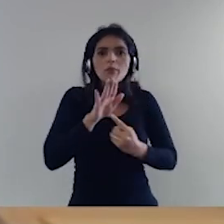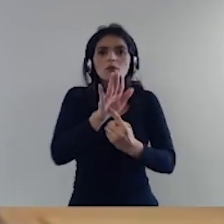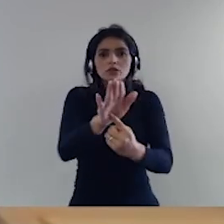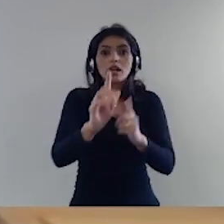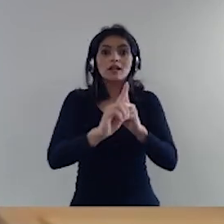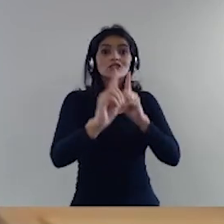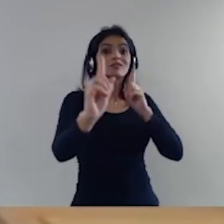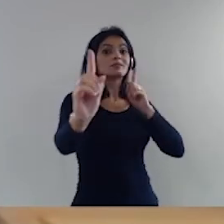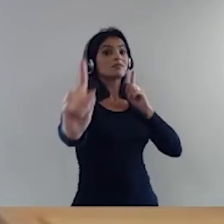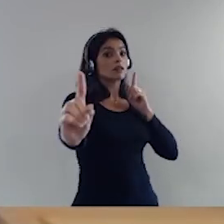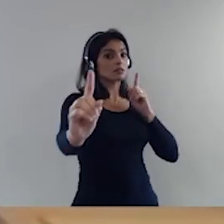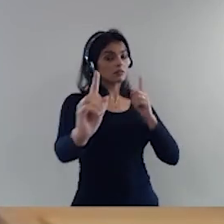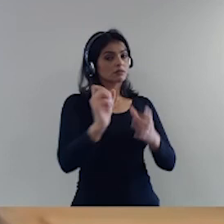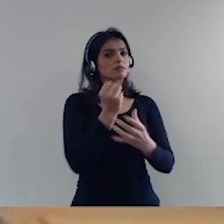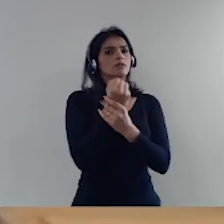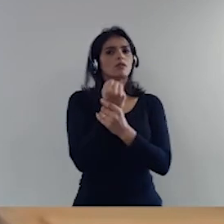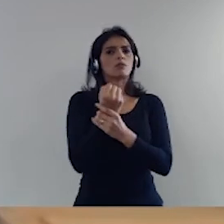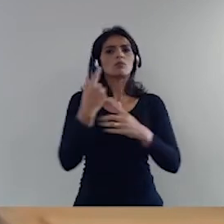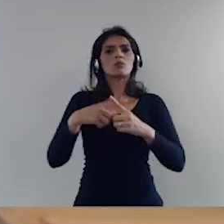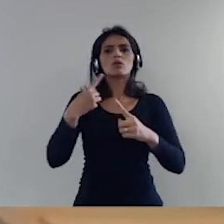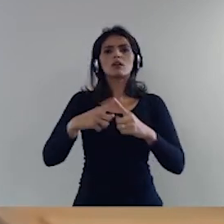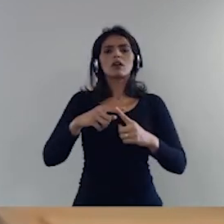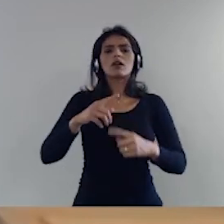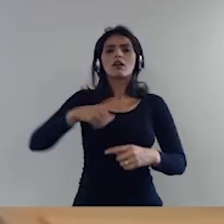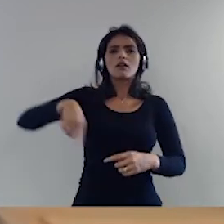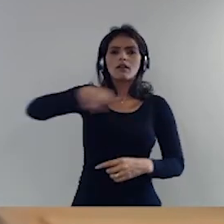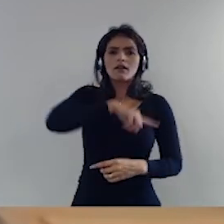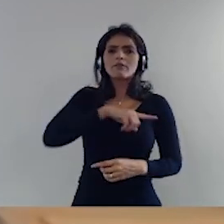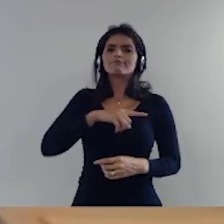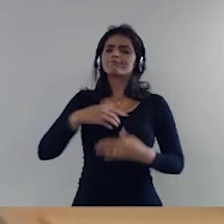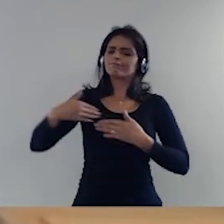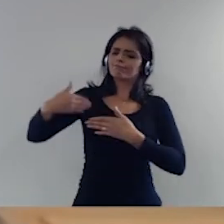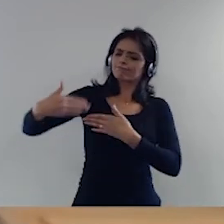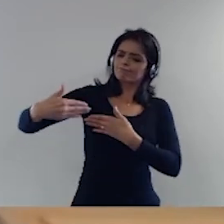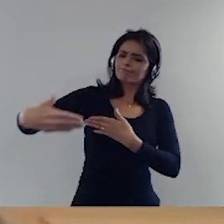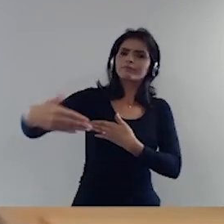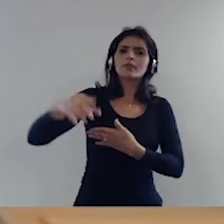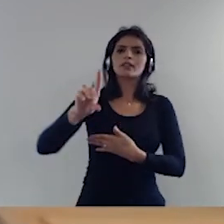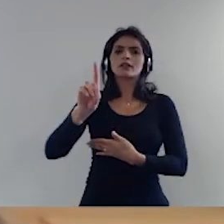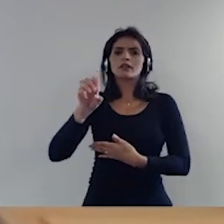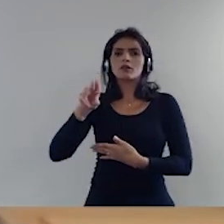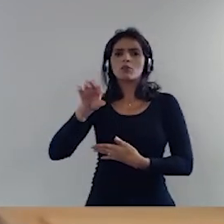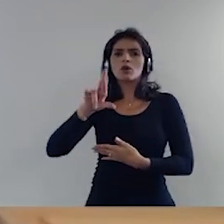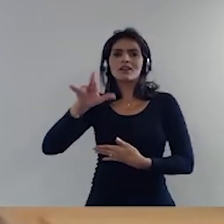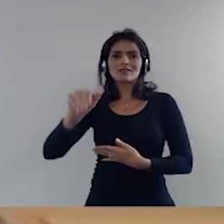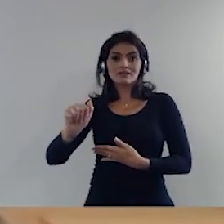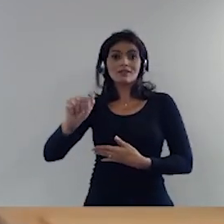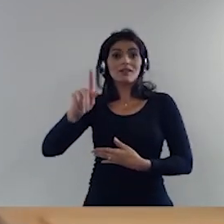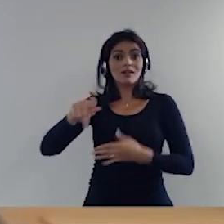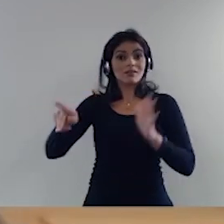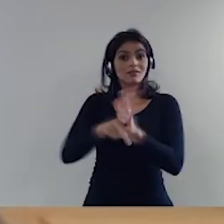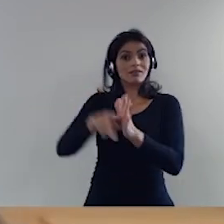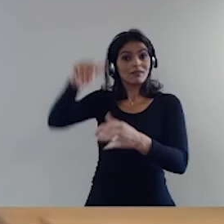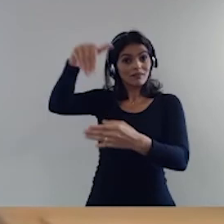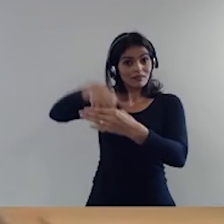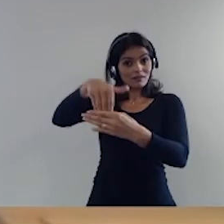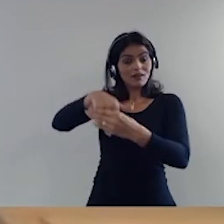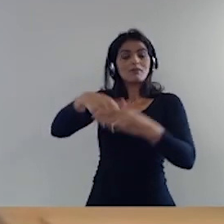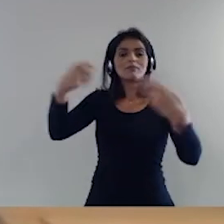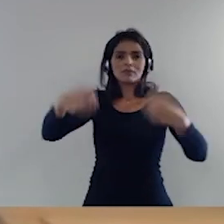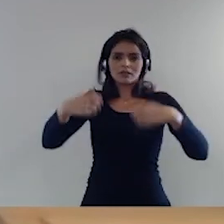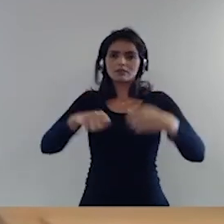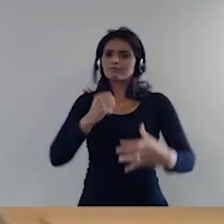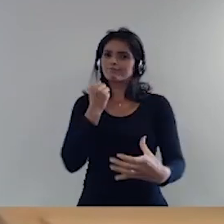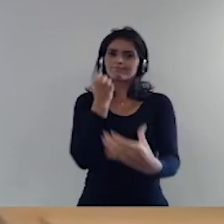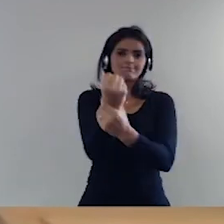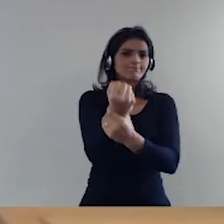fazer para que esse rito vital da democracia, que são as eleições, possa se realizar com o máximo